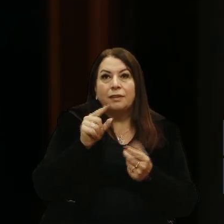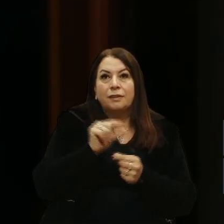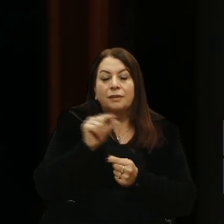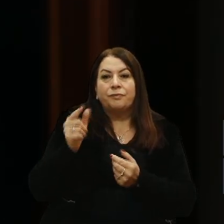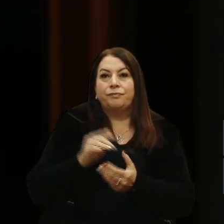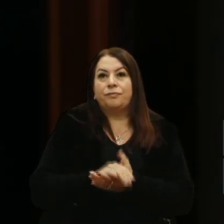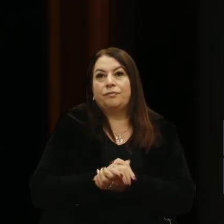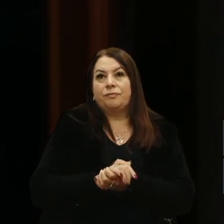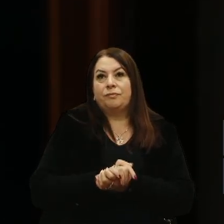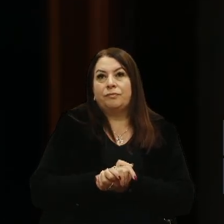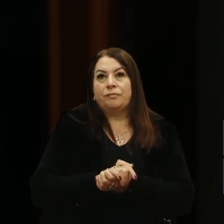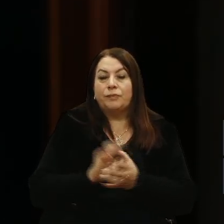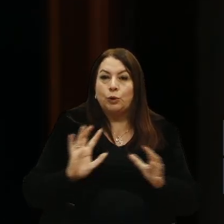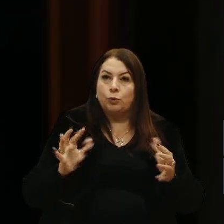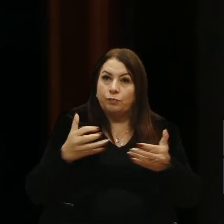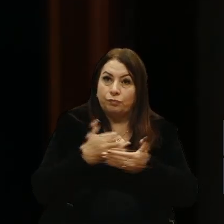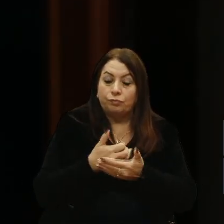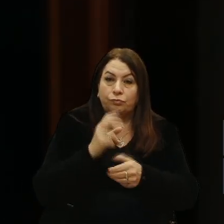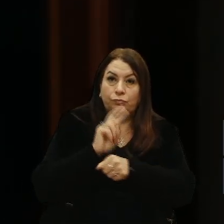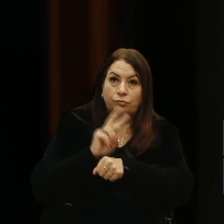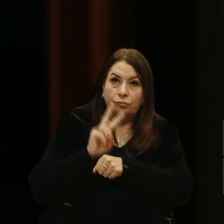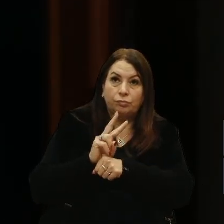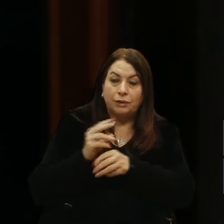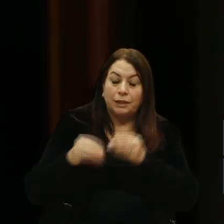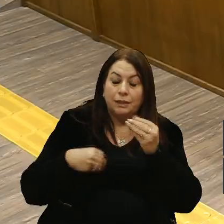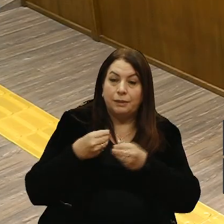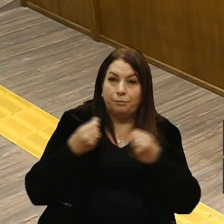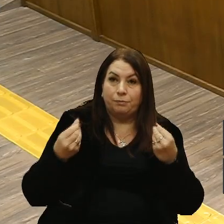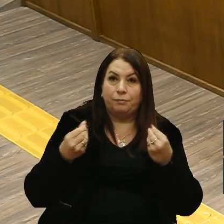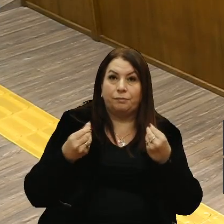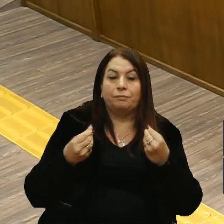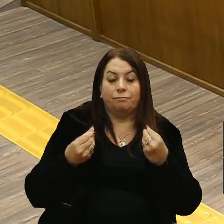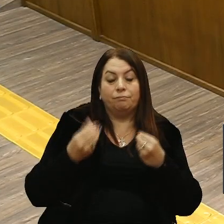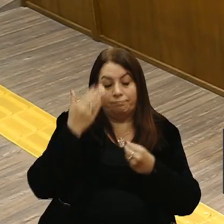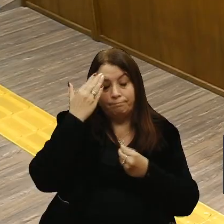de acolhimento, cuidado e sensibilidade do Estado. Muito obrigado. Próxima.